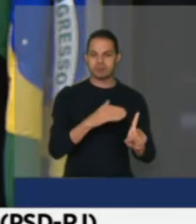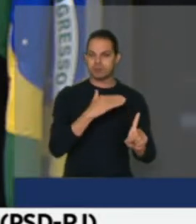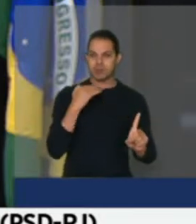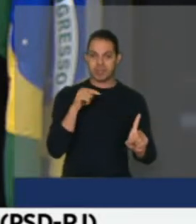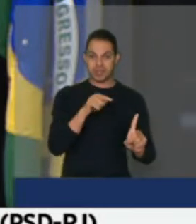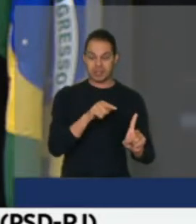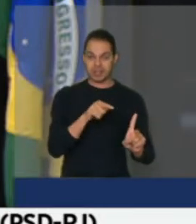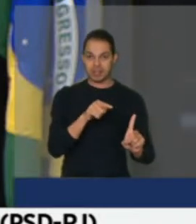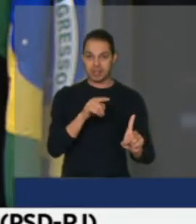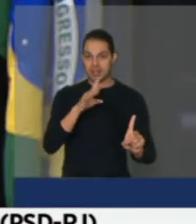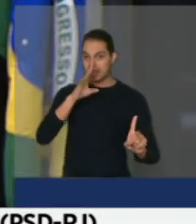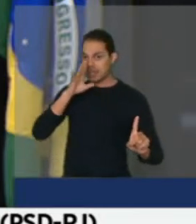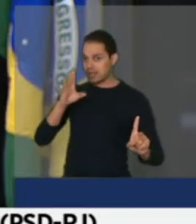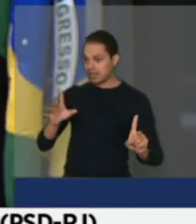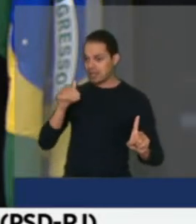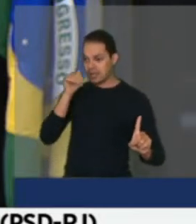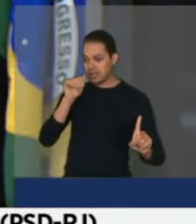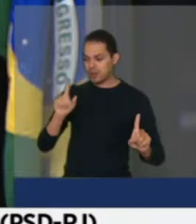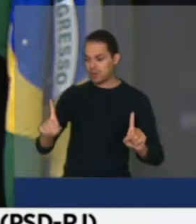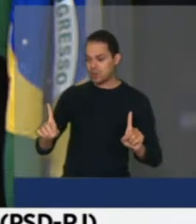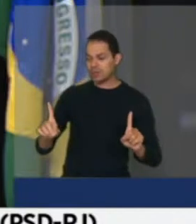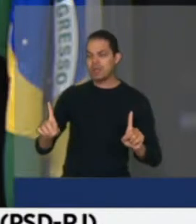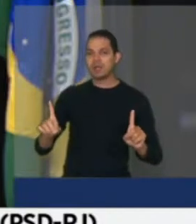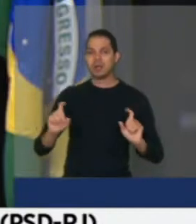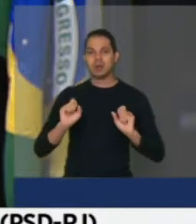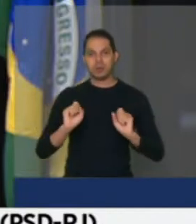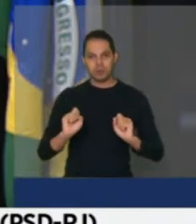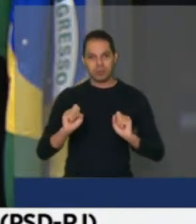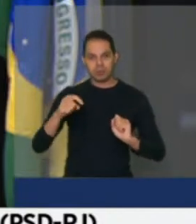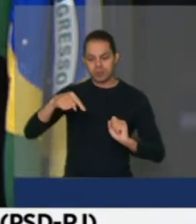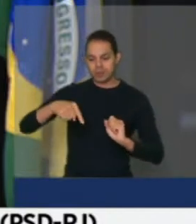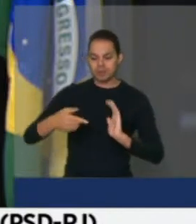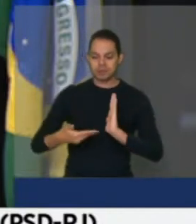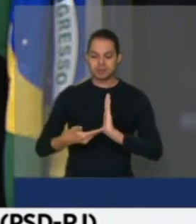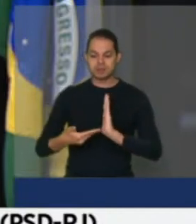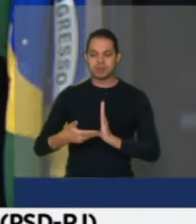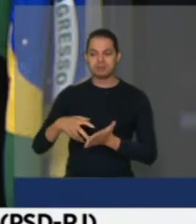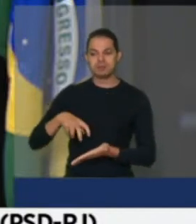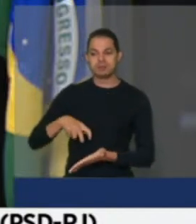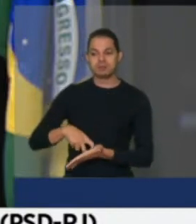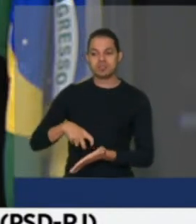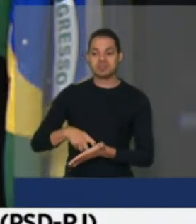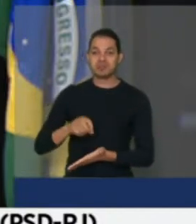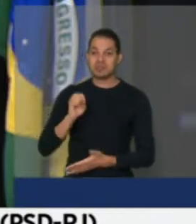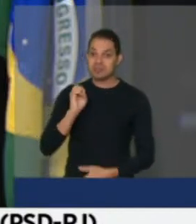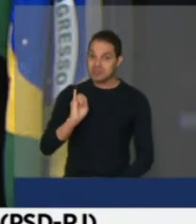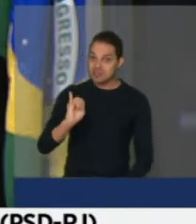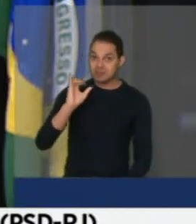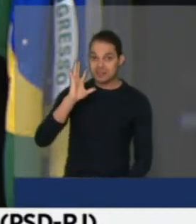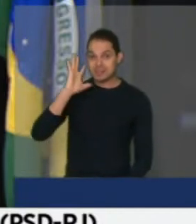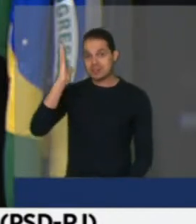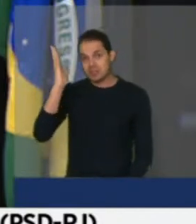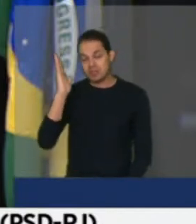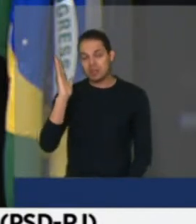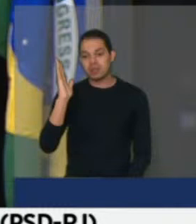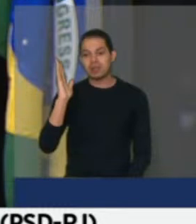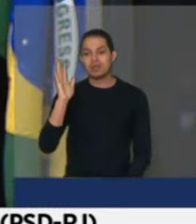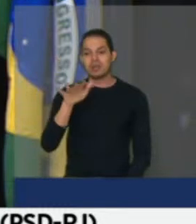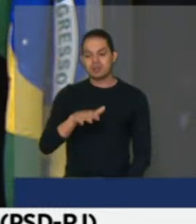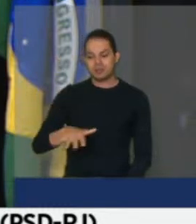cabe ainda nesta casa a punição, se assim o for decidido, em